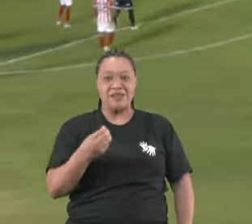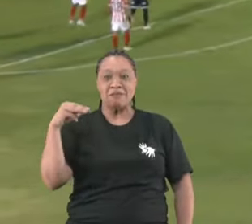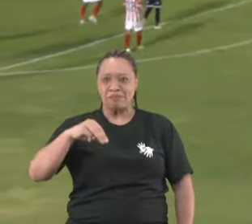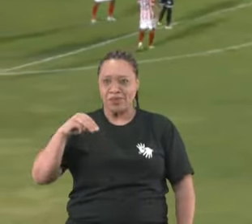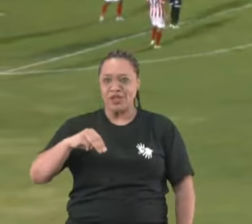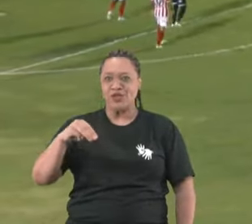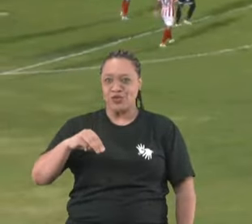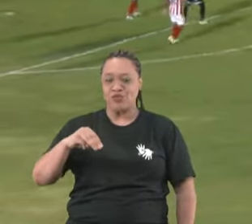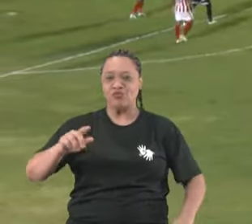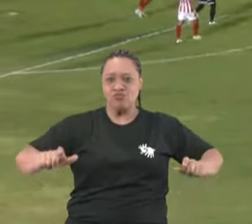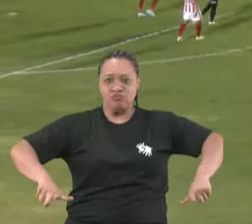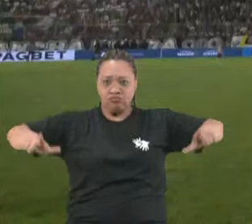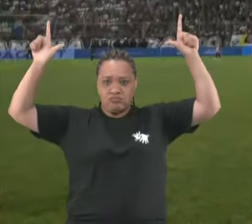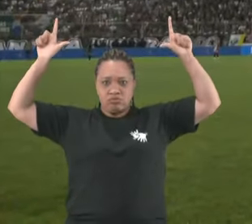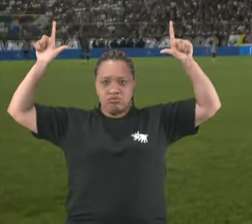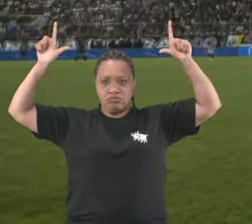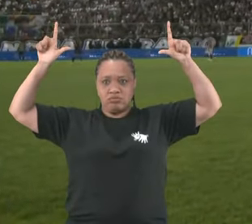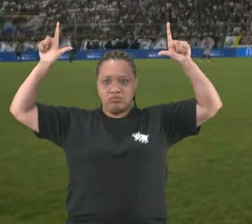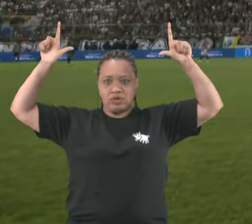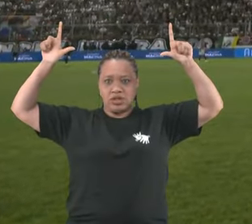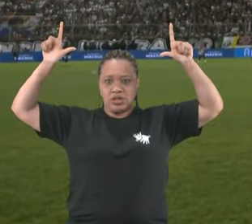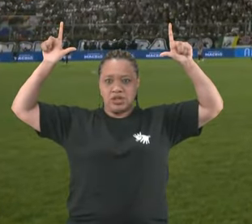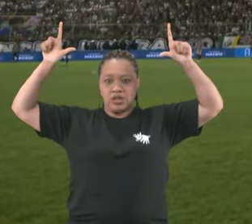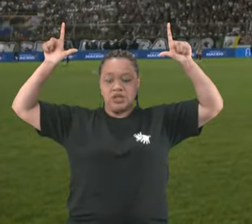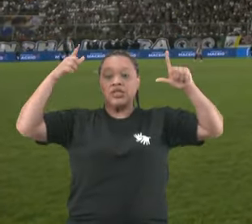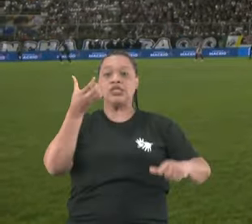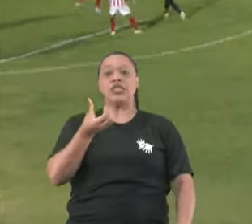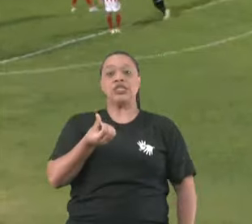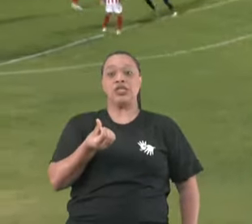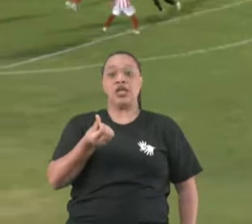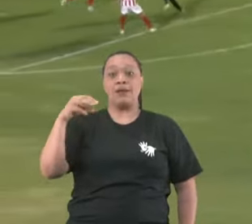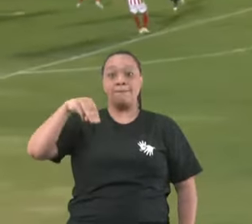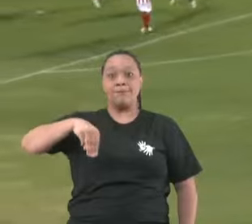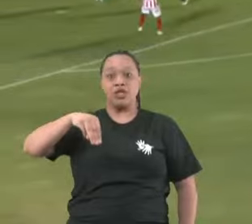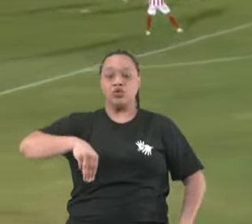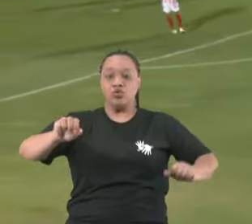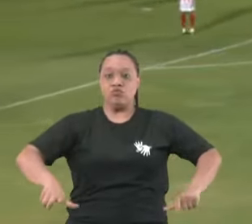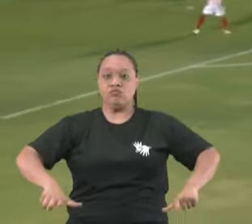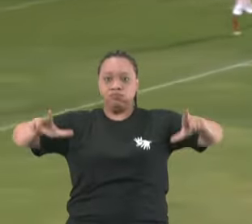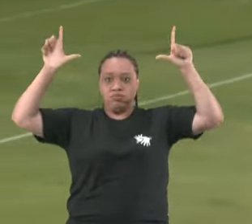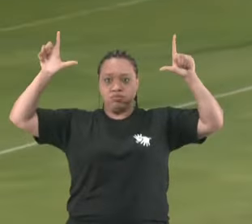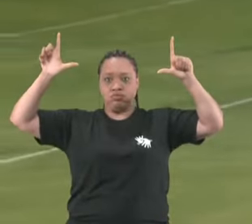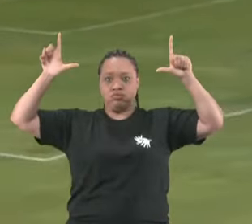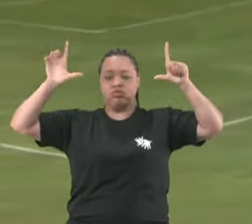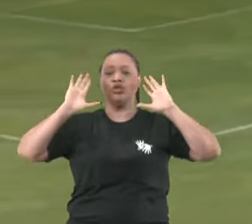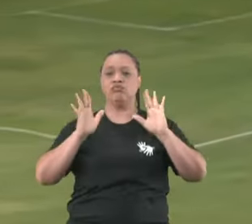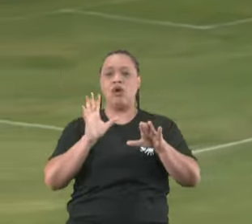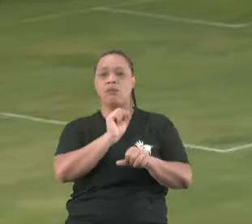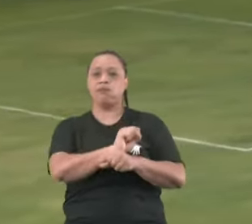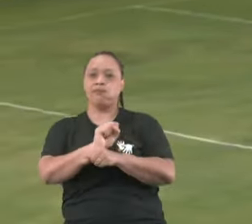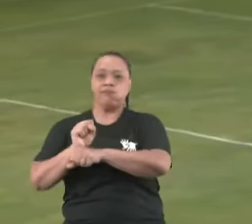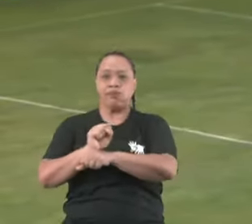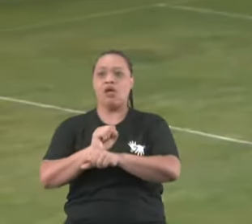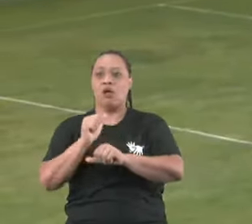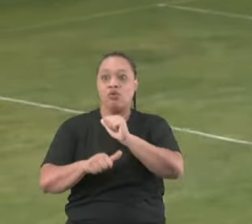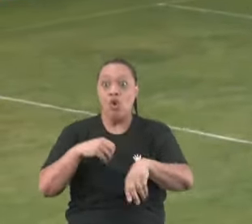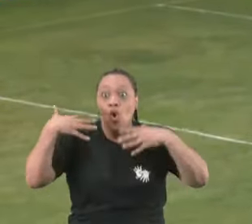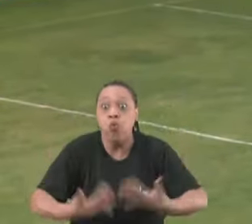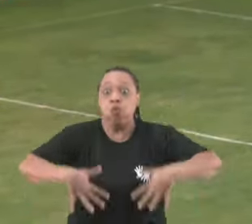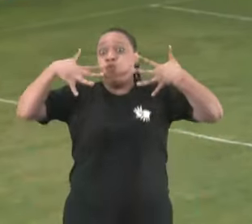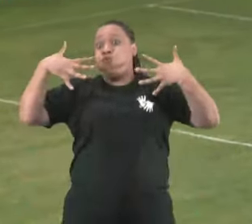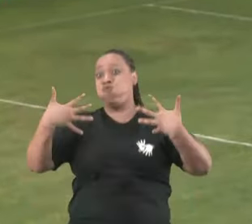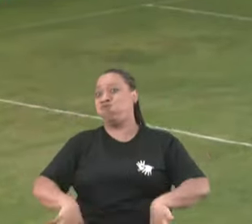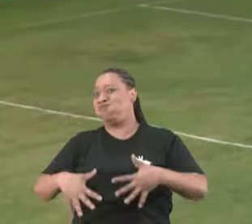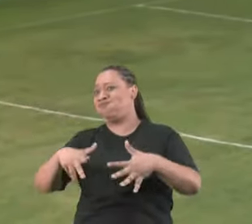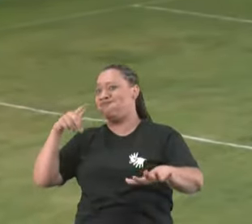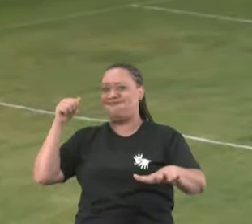mesmo? Subiu. É, teve as duas paralisações para saída de jogadores, as mudanças, enfim. Olha